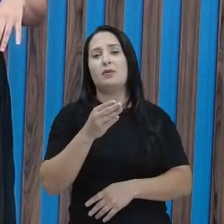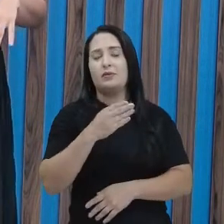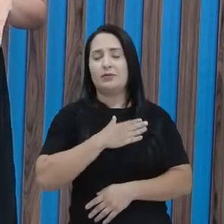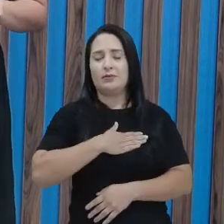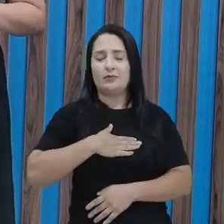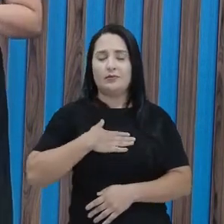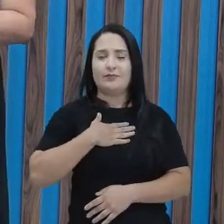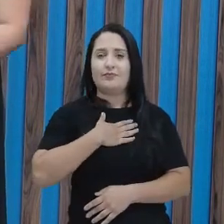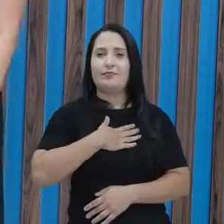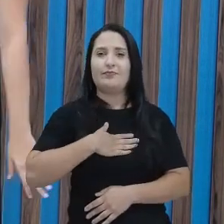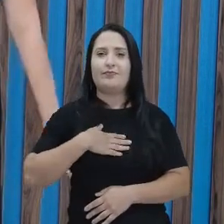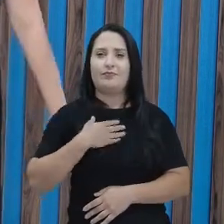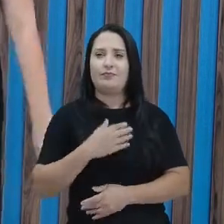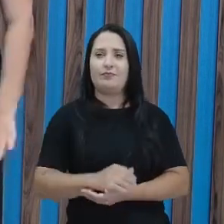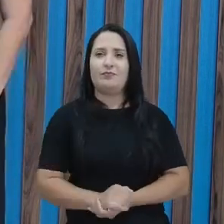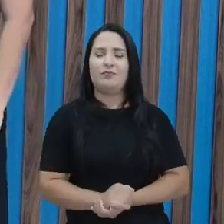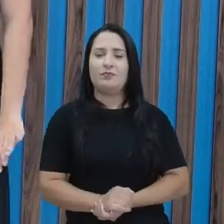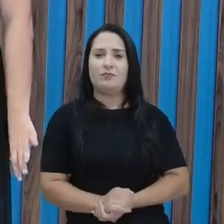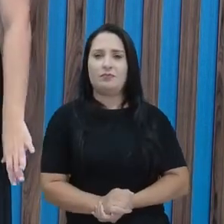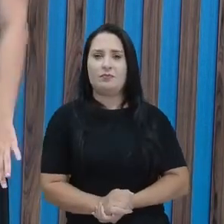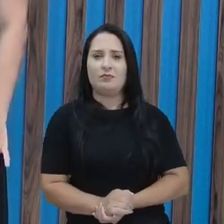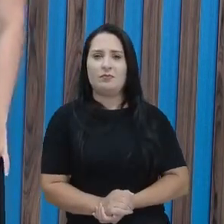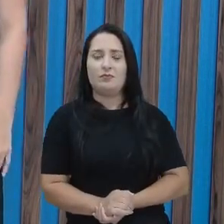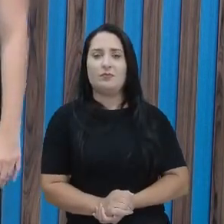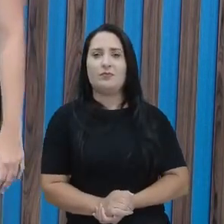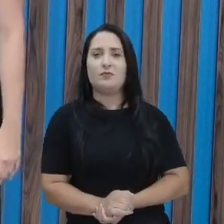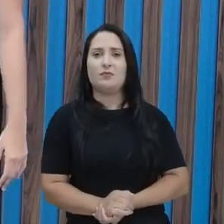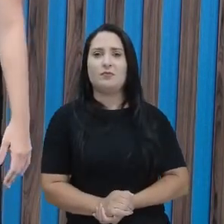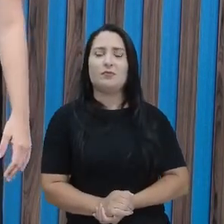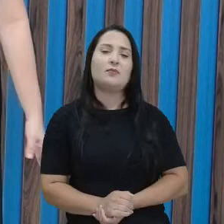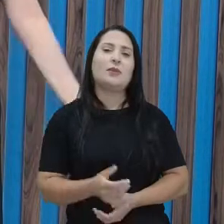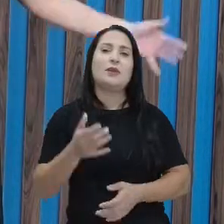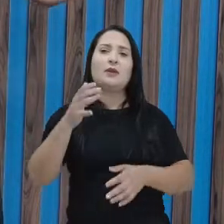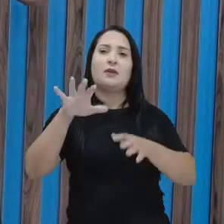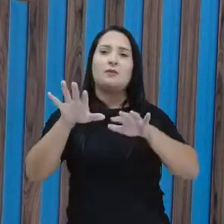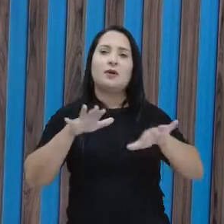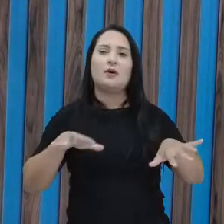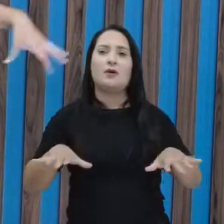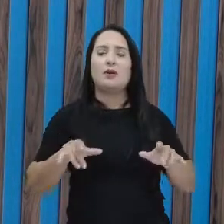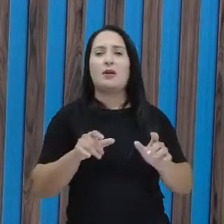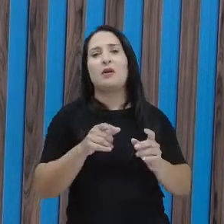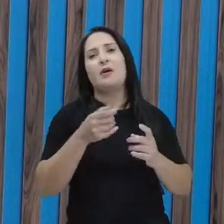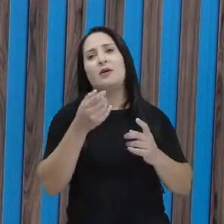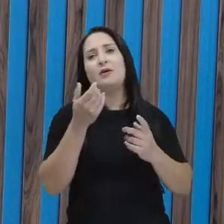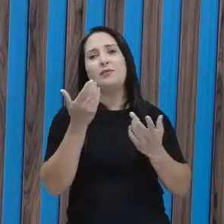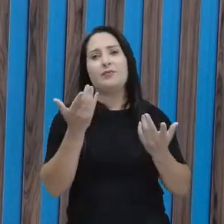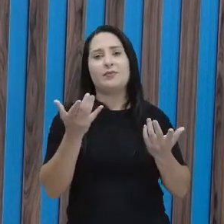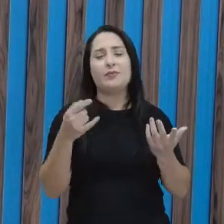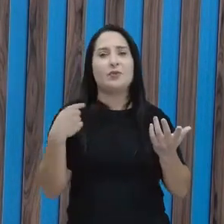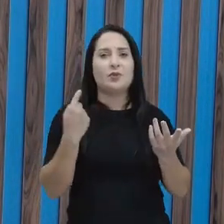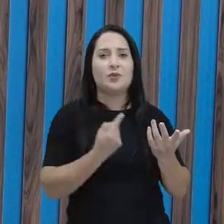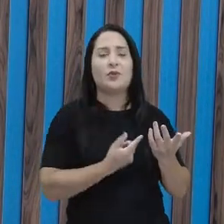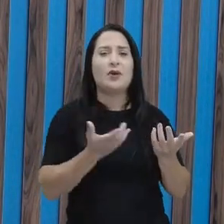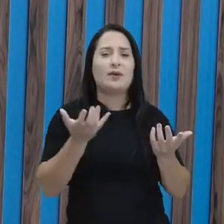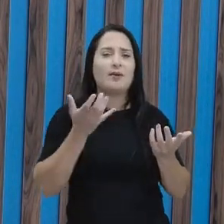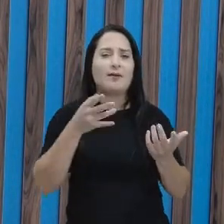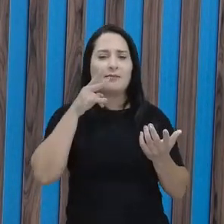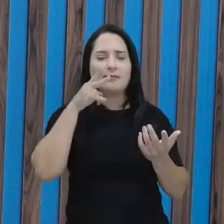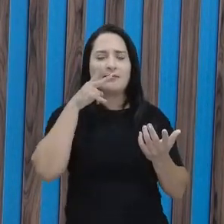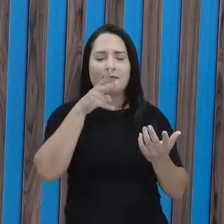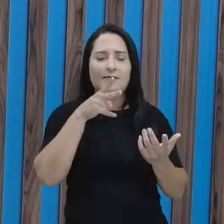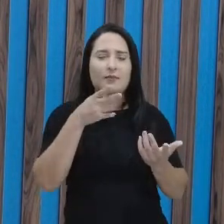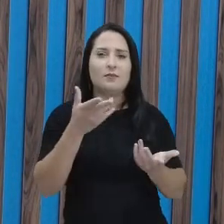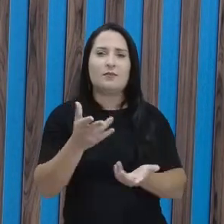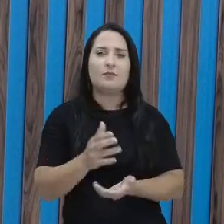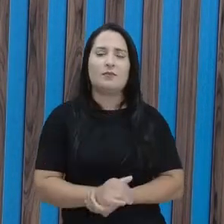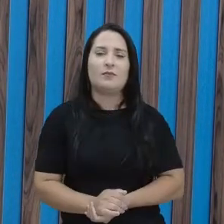Tá? Ó, separar termos que desejamos destacar. É para dar um destaque, para que aqueles